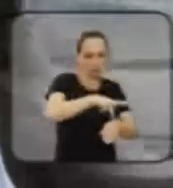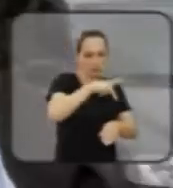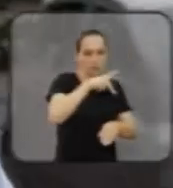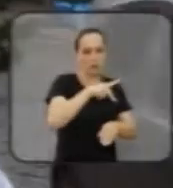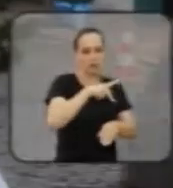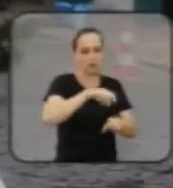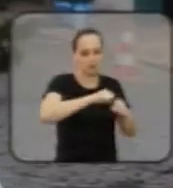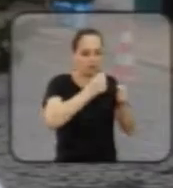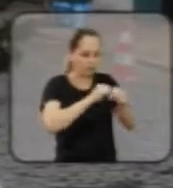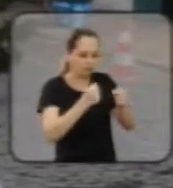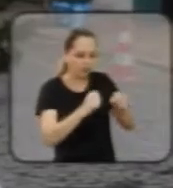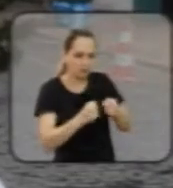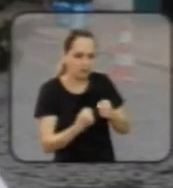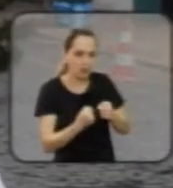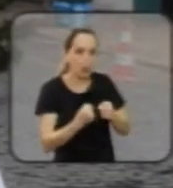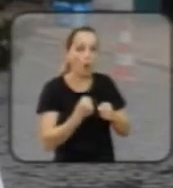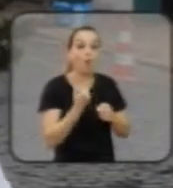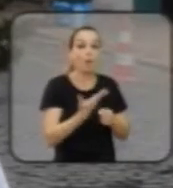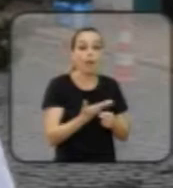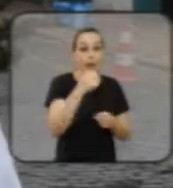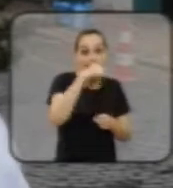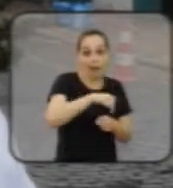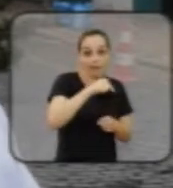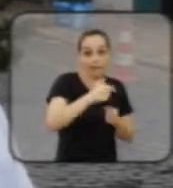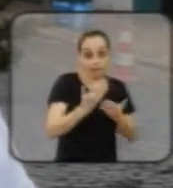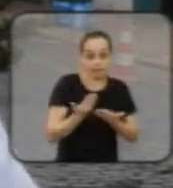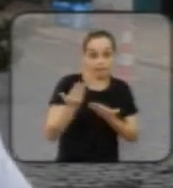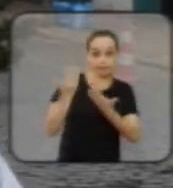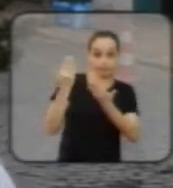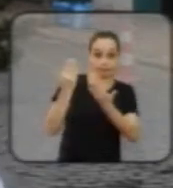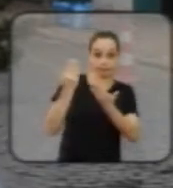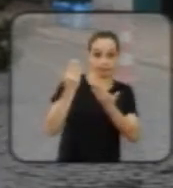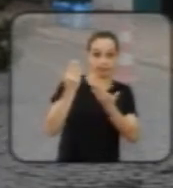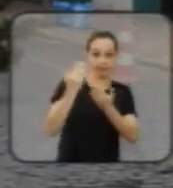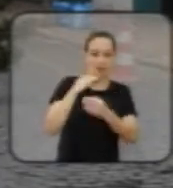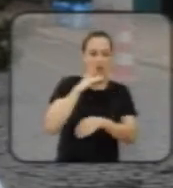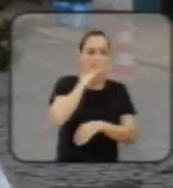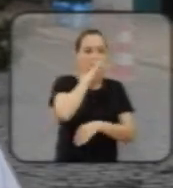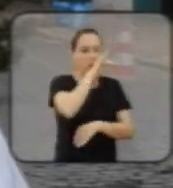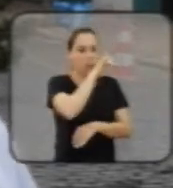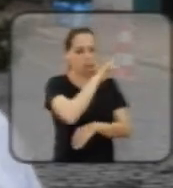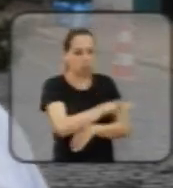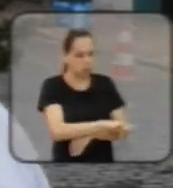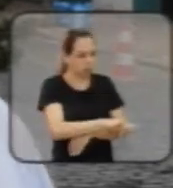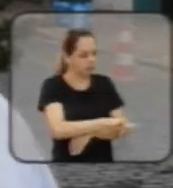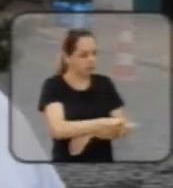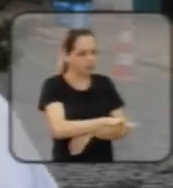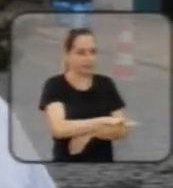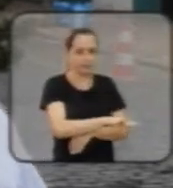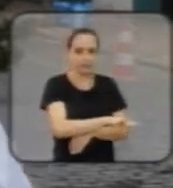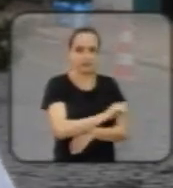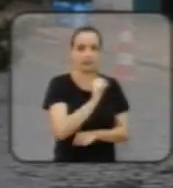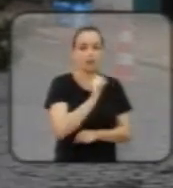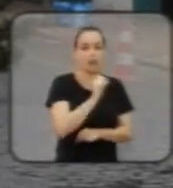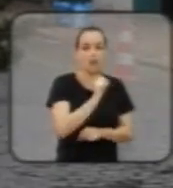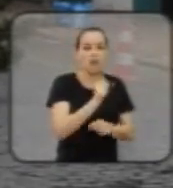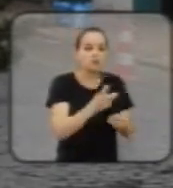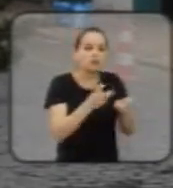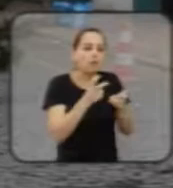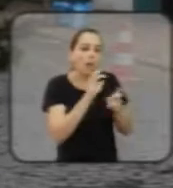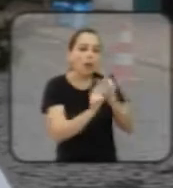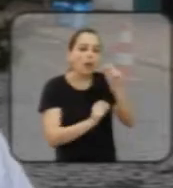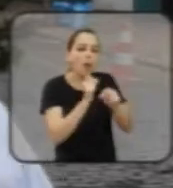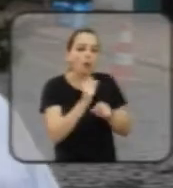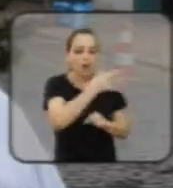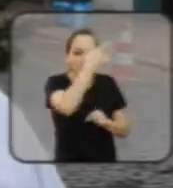aqui, entre a São Geraldo e a Cristóvão Colombo, na Rua Padre Arte, é um dos piores lugares que tem. Você vê